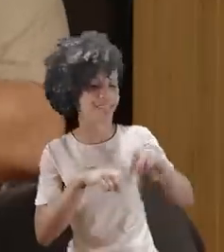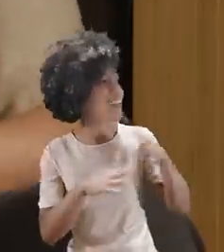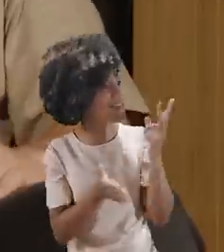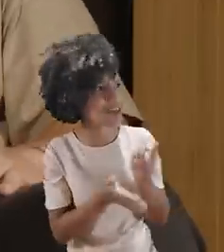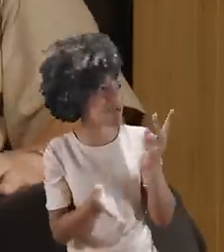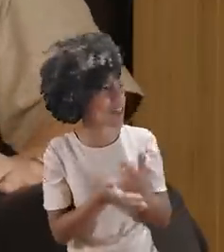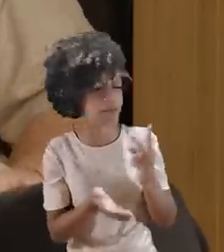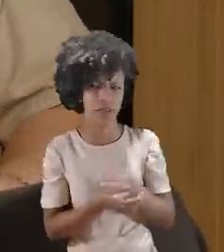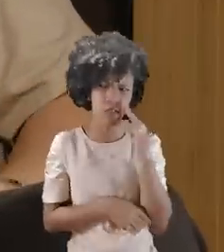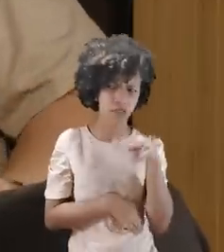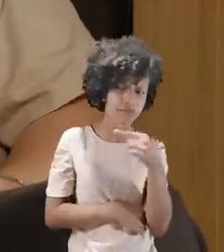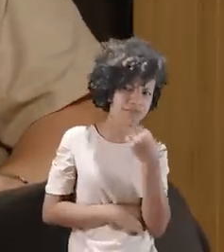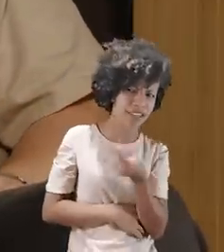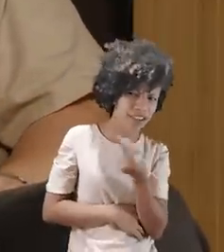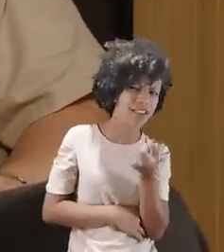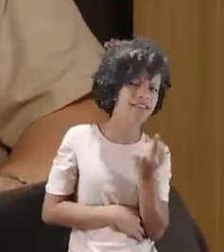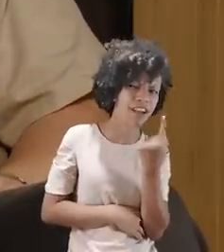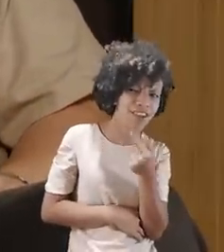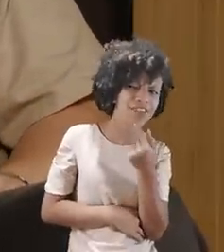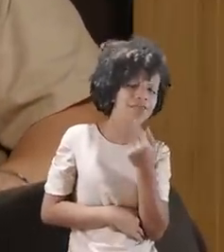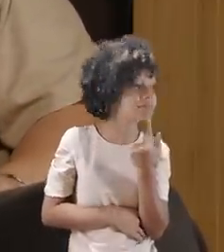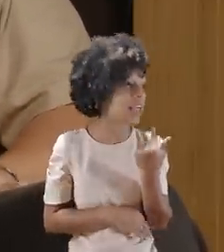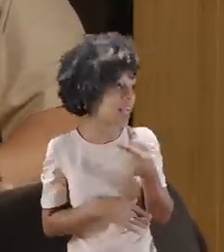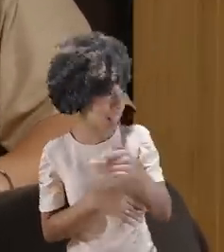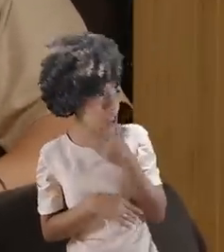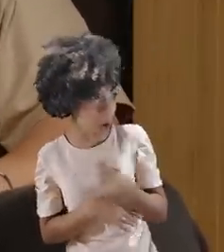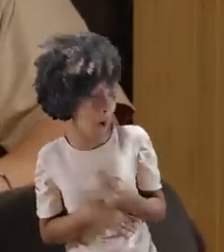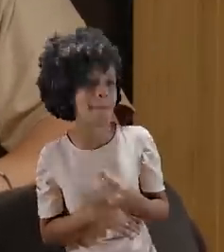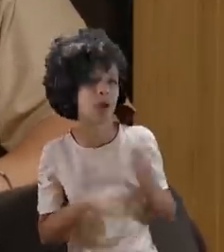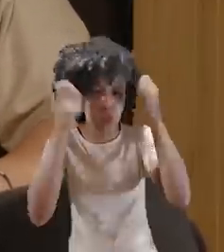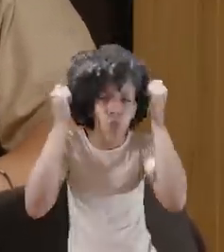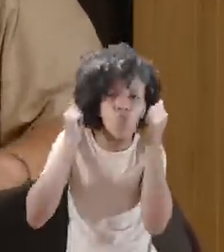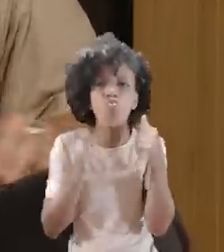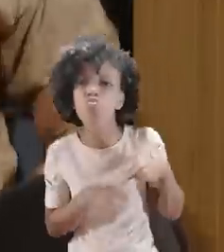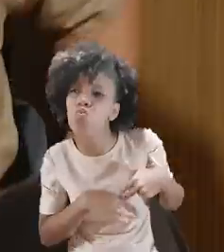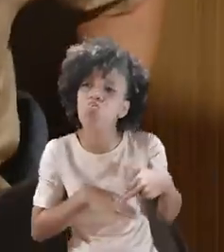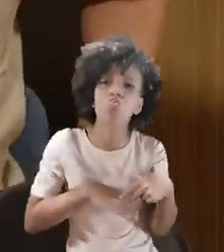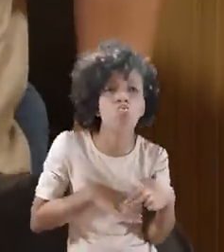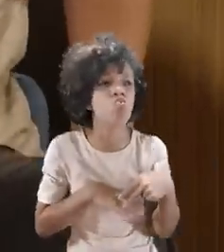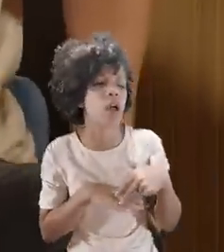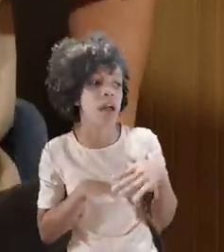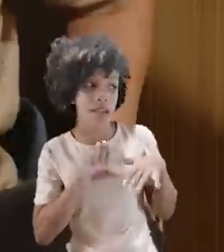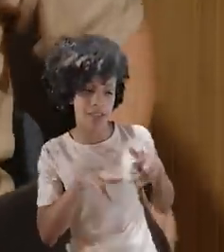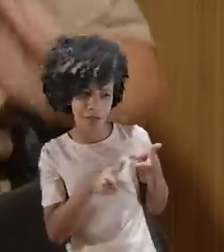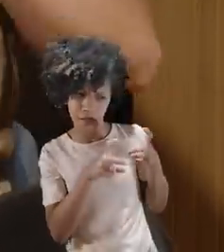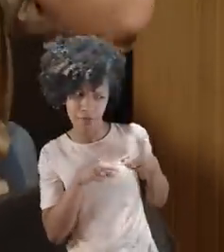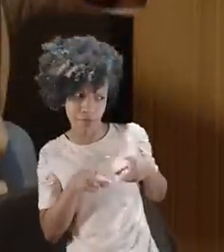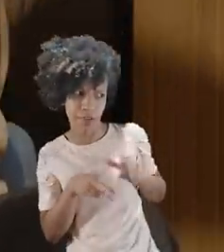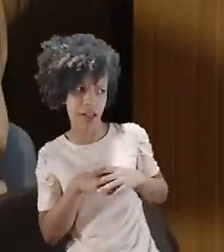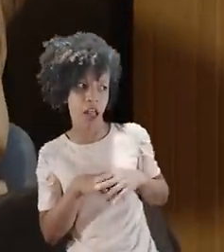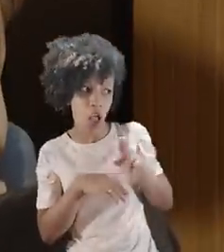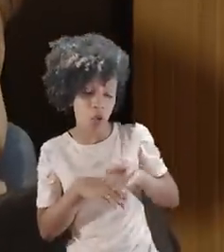isso sempre ele passava logo acaba isso mais caros Saram preta eu resolver em trampa e eu reparava